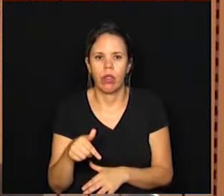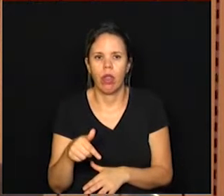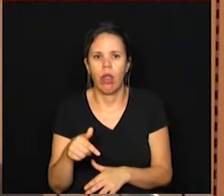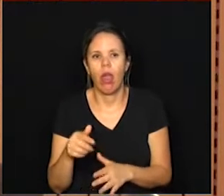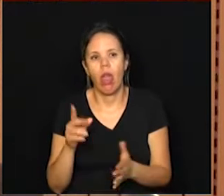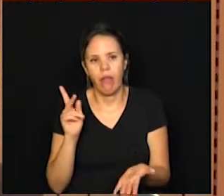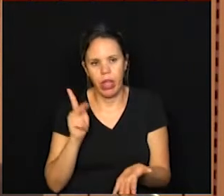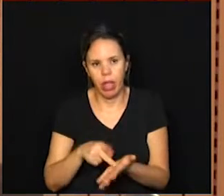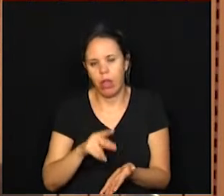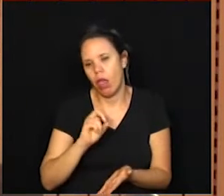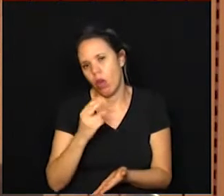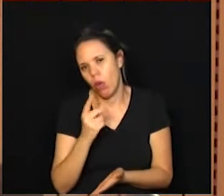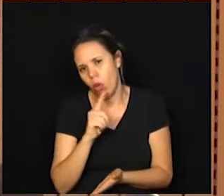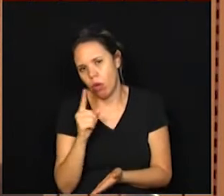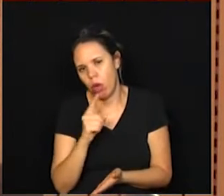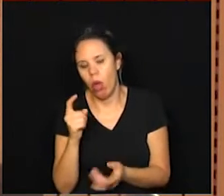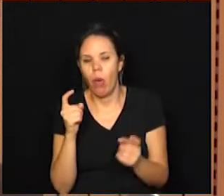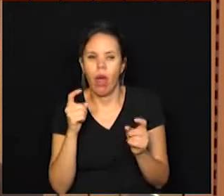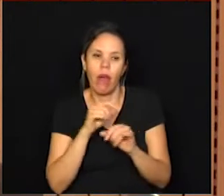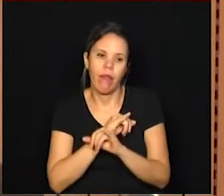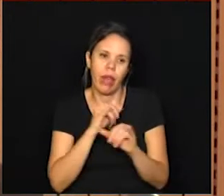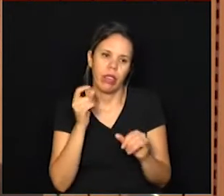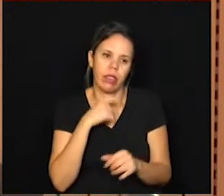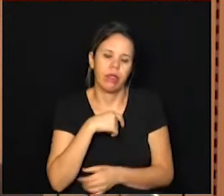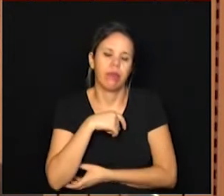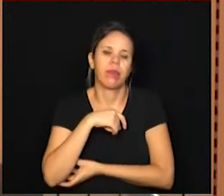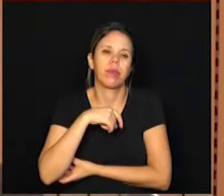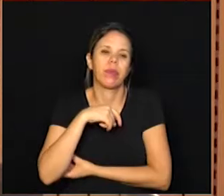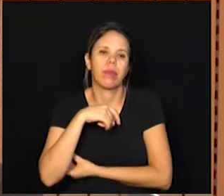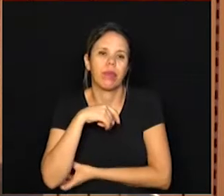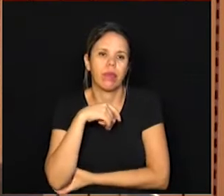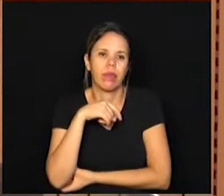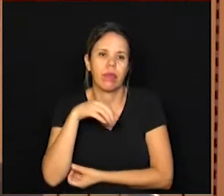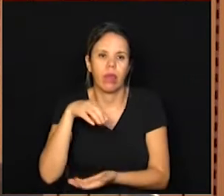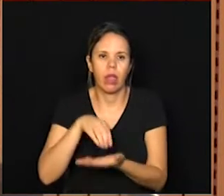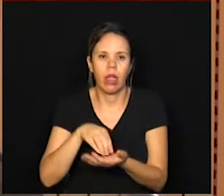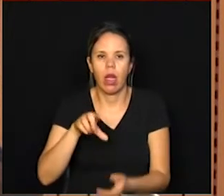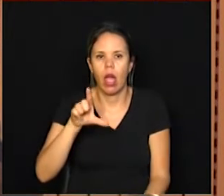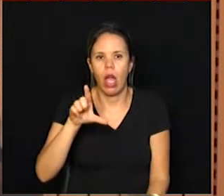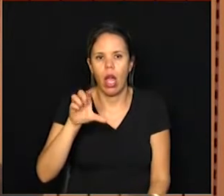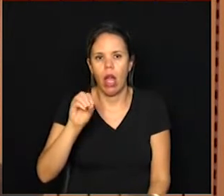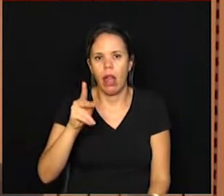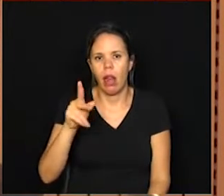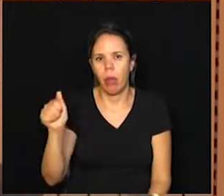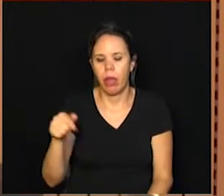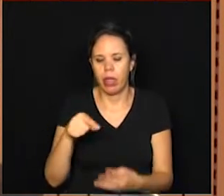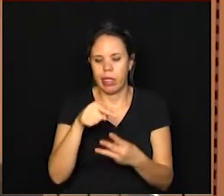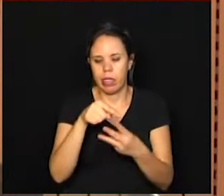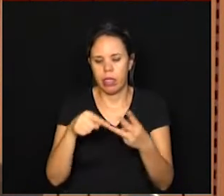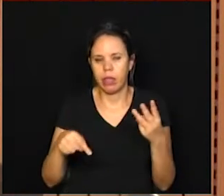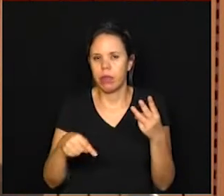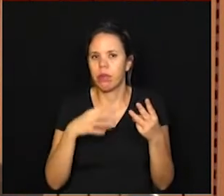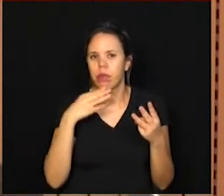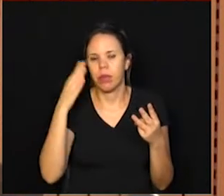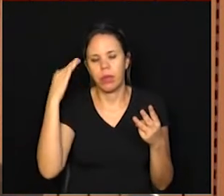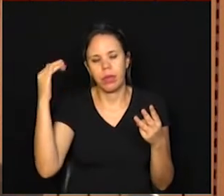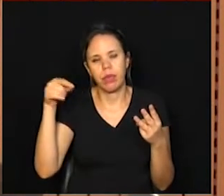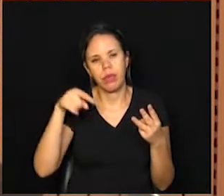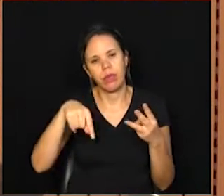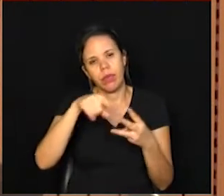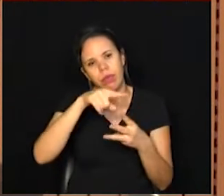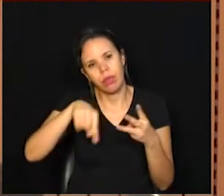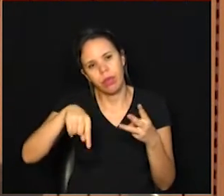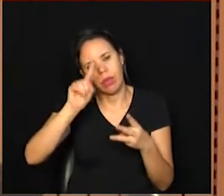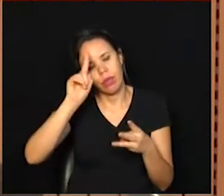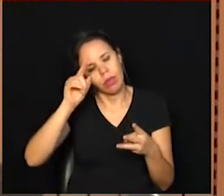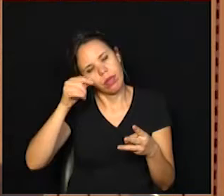não, se é fake news ou não. E também a agência Lupa. Esses 3 são os mais conhecidos, são os que